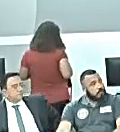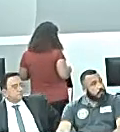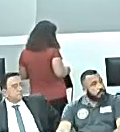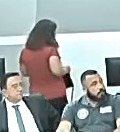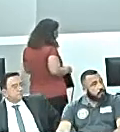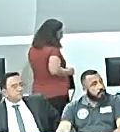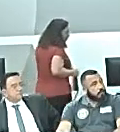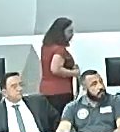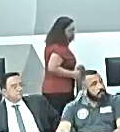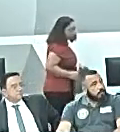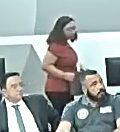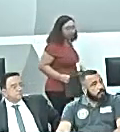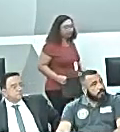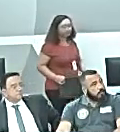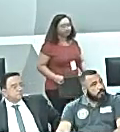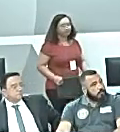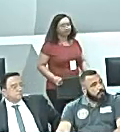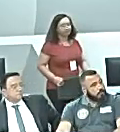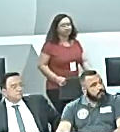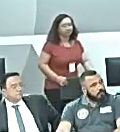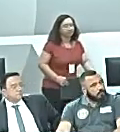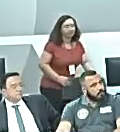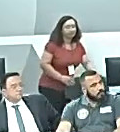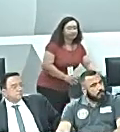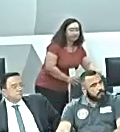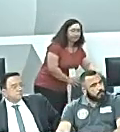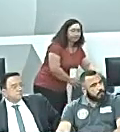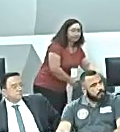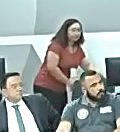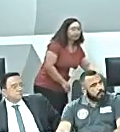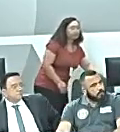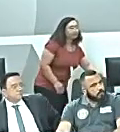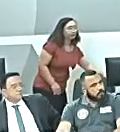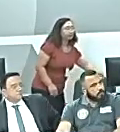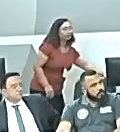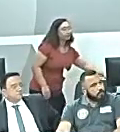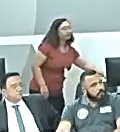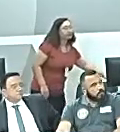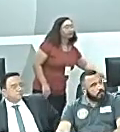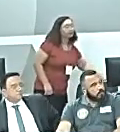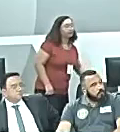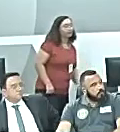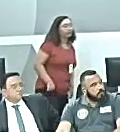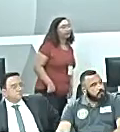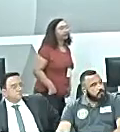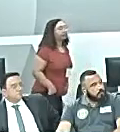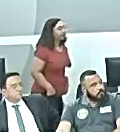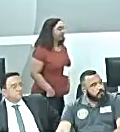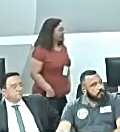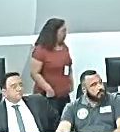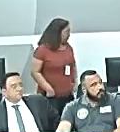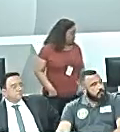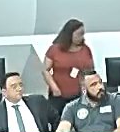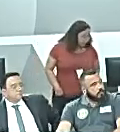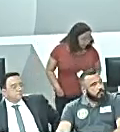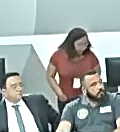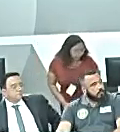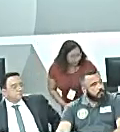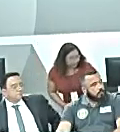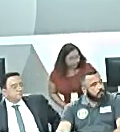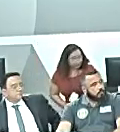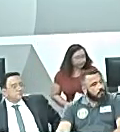defende a luta de vocês vamos juntos sem precisar estou à disposição também para poder lutar junto com vocês